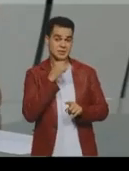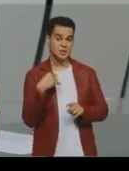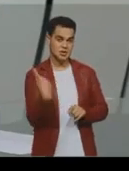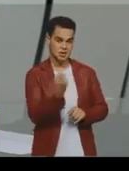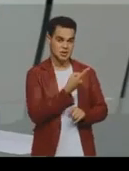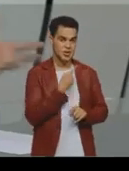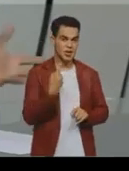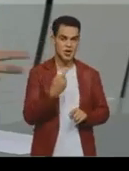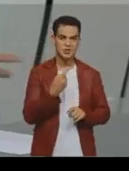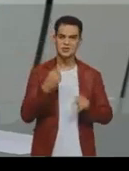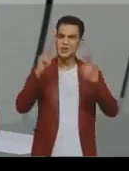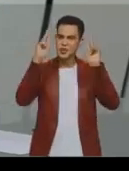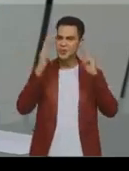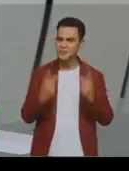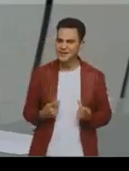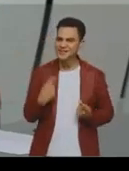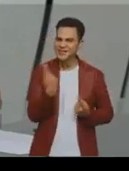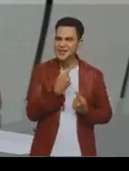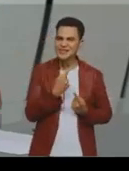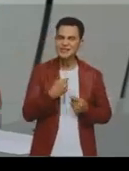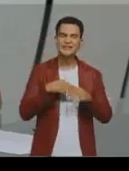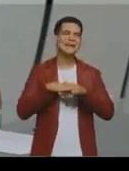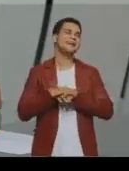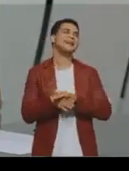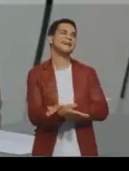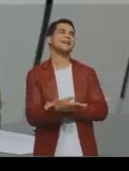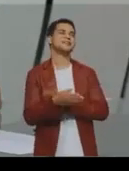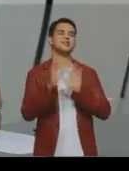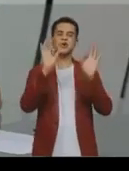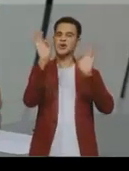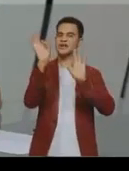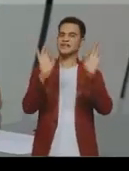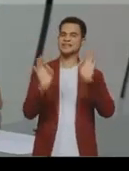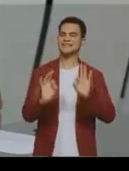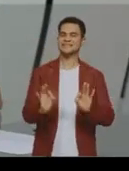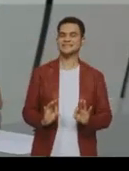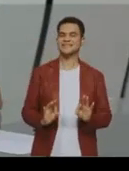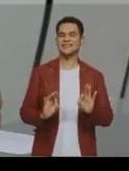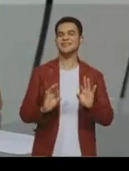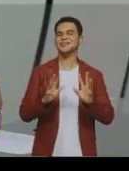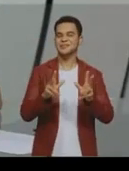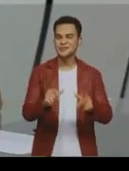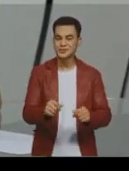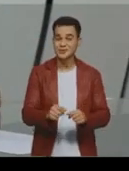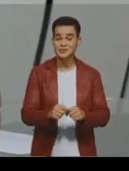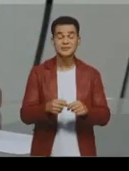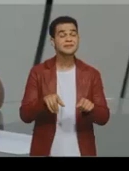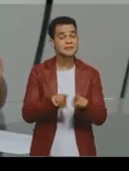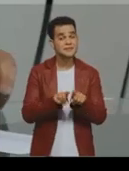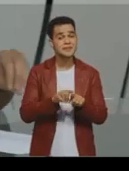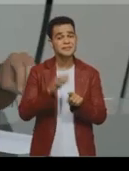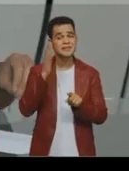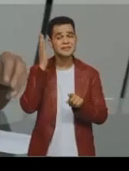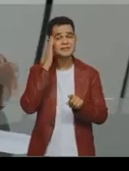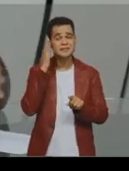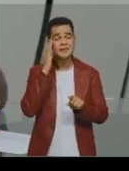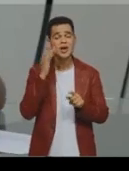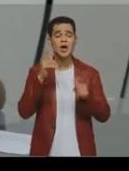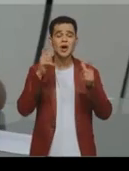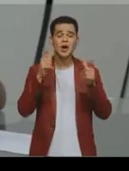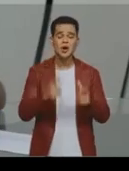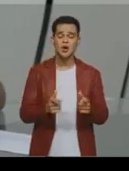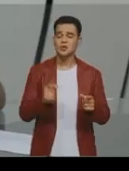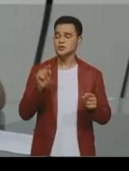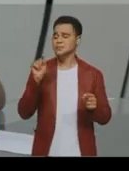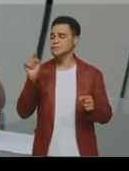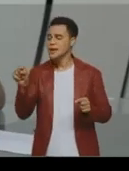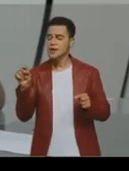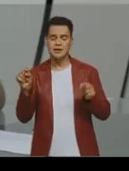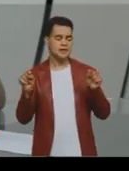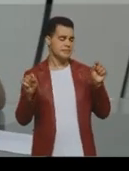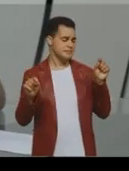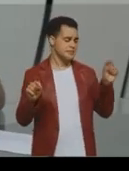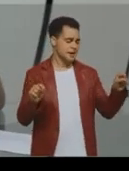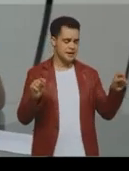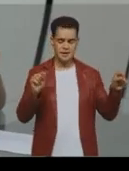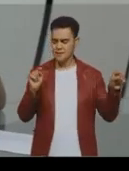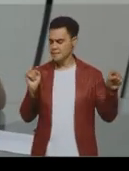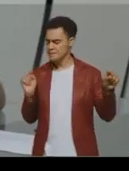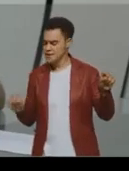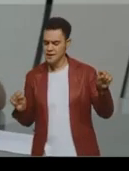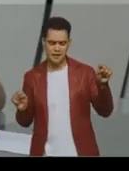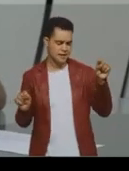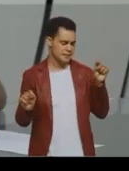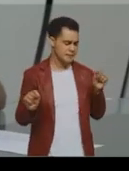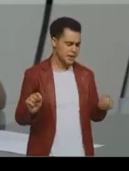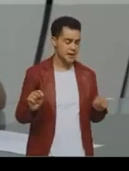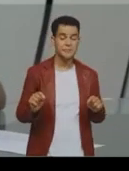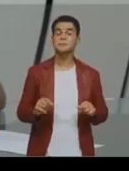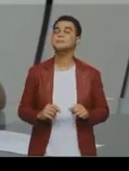temos de organizar tudo, uhum, e de se localizar, e a questão também de saber onde que está aquilo, igual eu falo. Se a gente for pegar como a